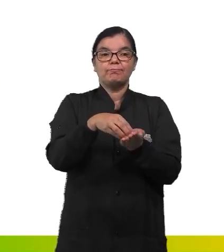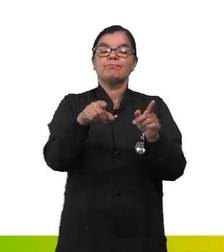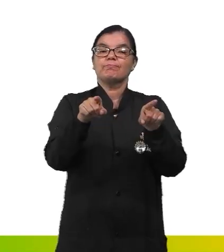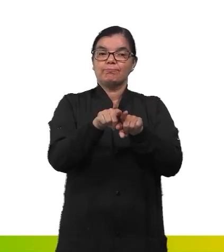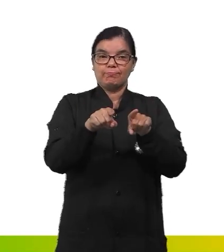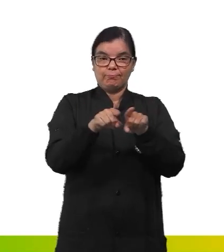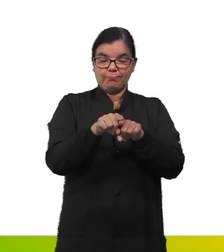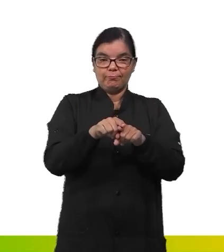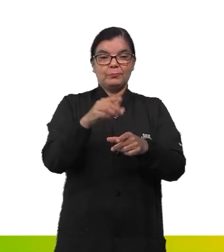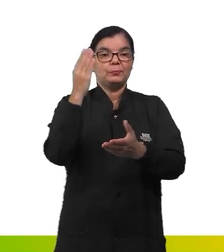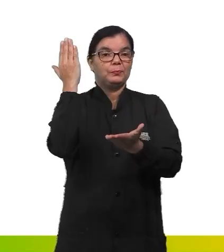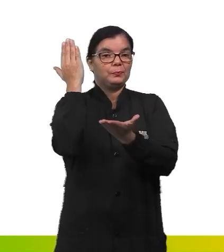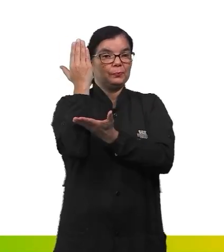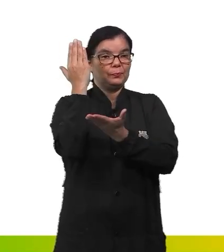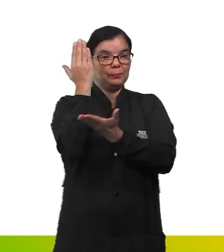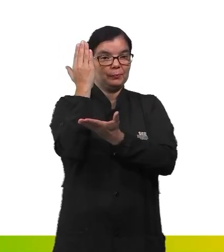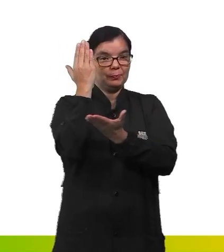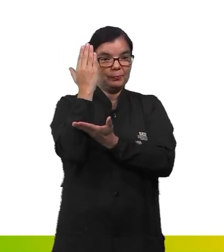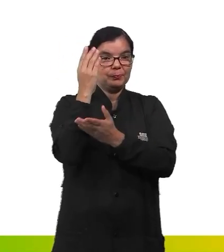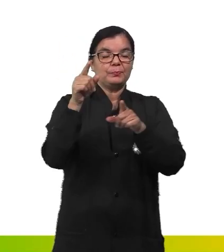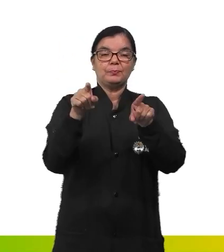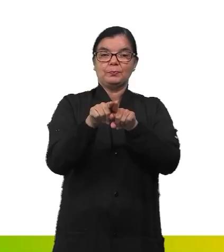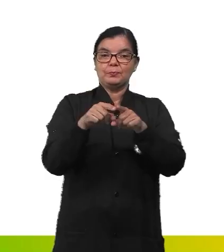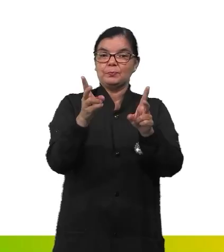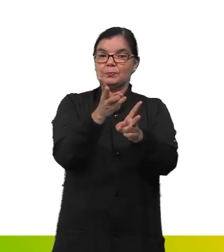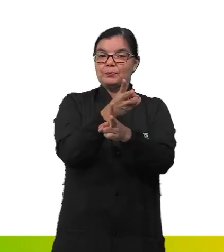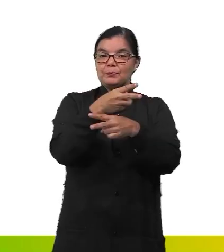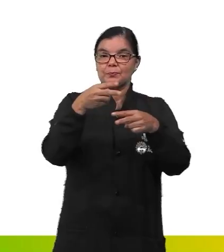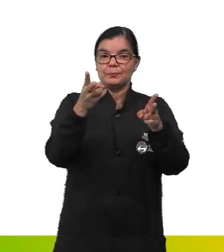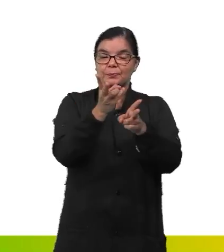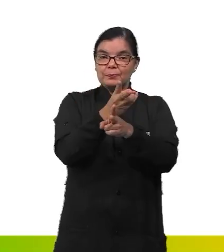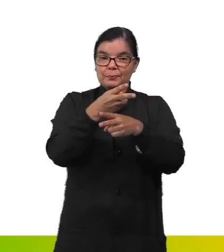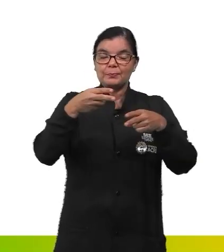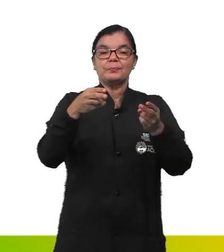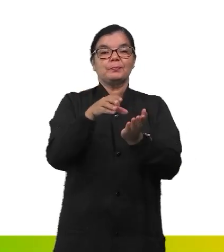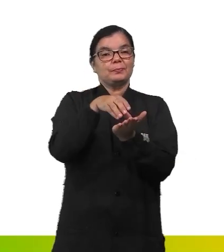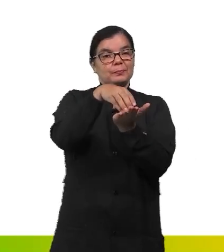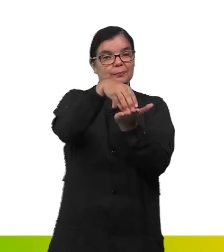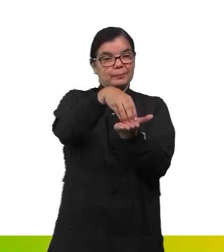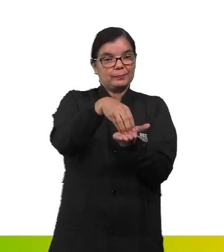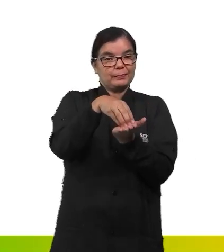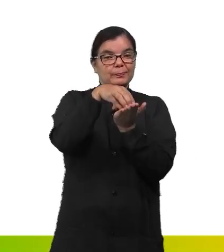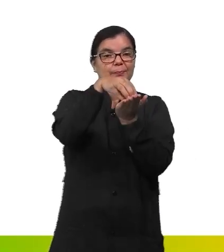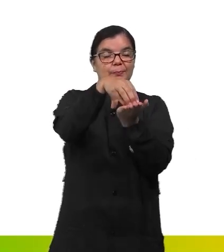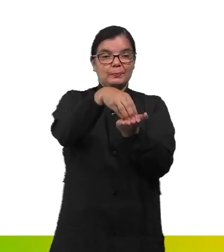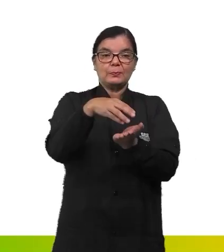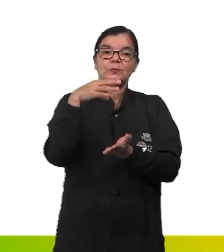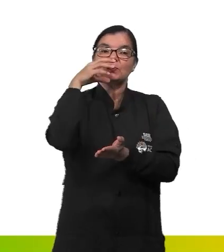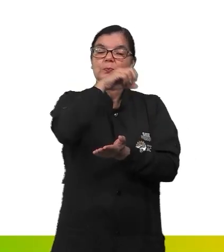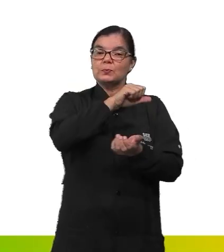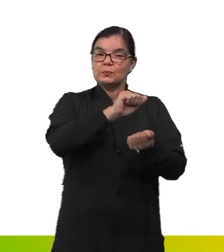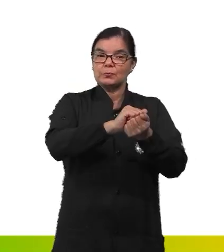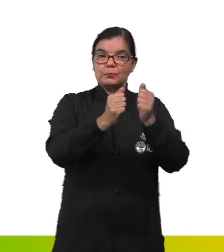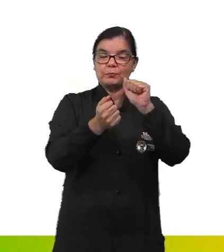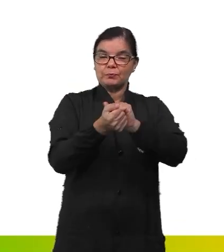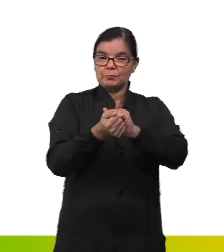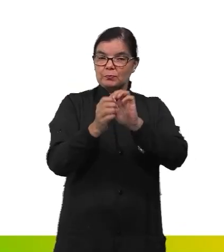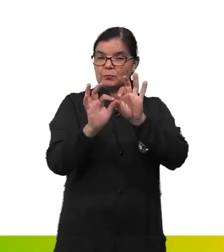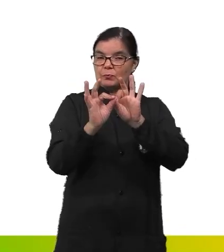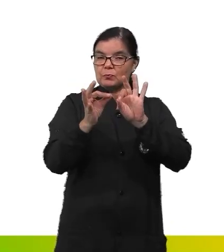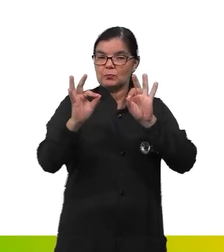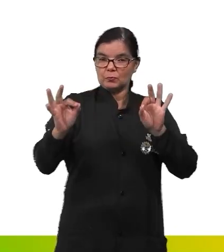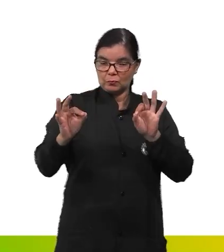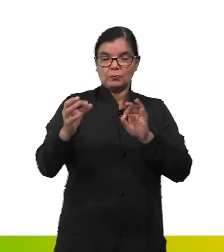embarcação de madeira movida pelo vento, um navio ágil, adaptado para longas